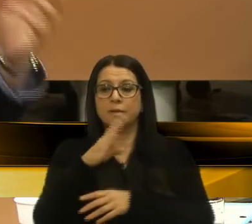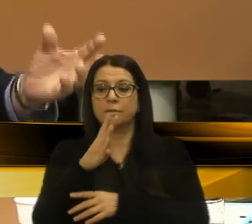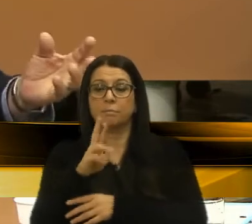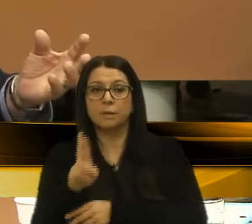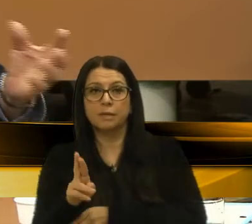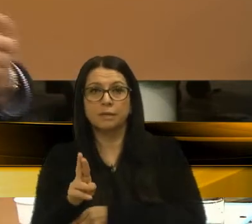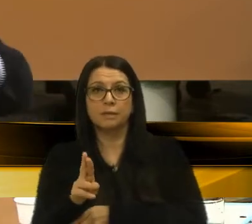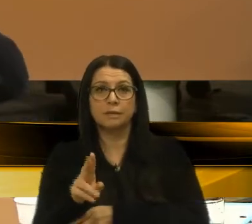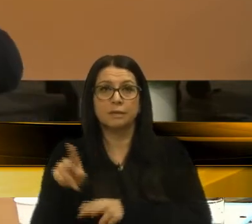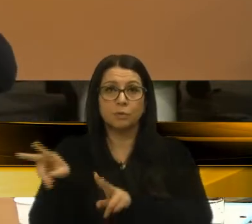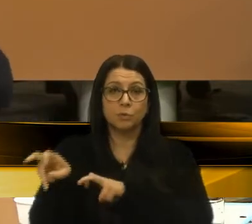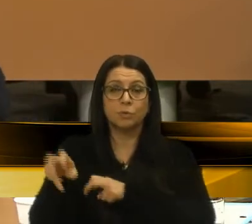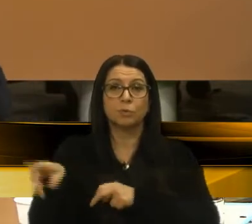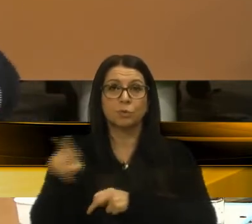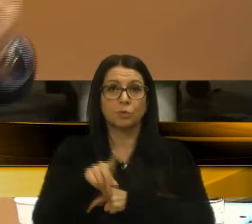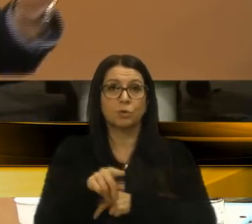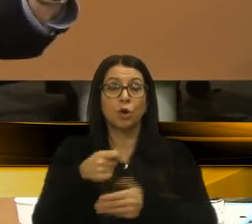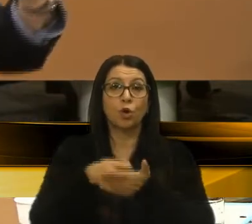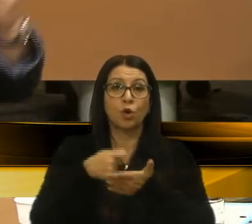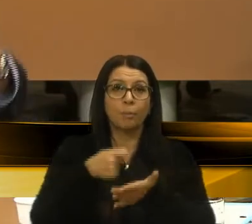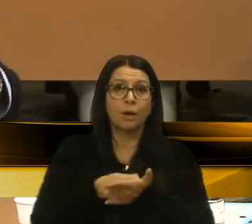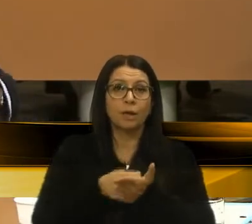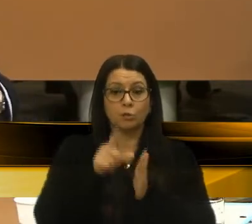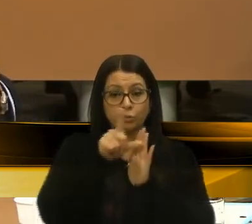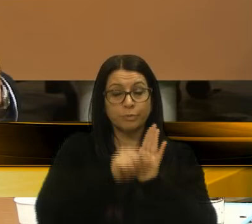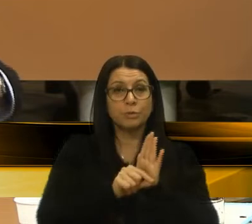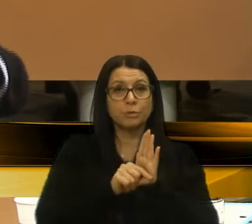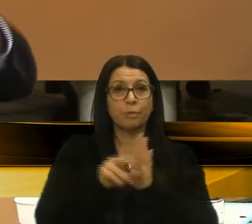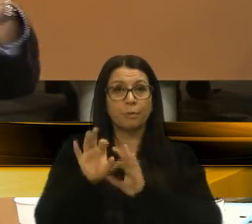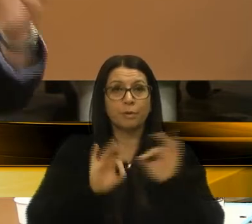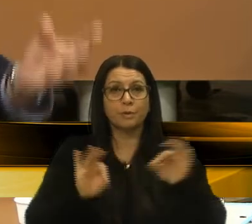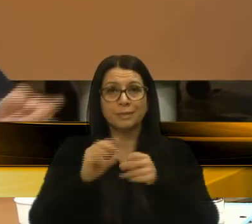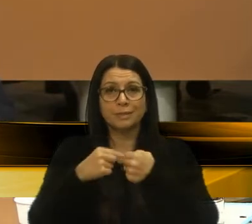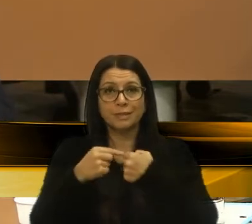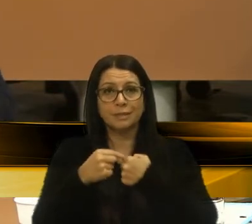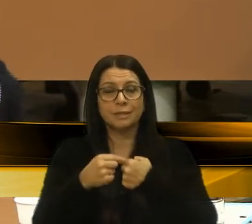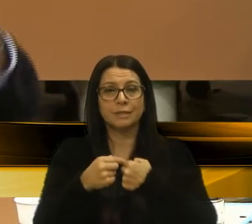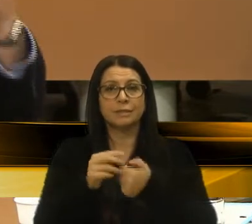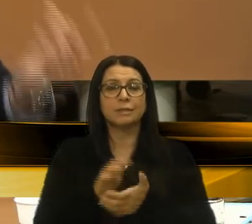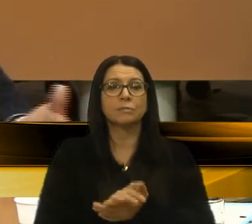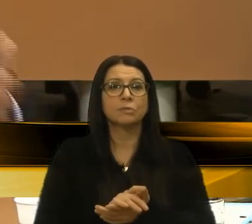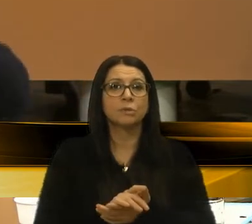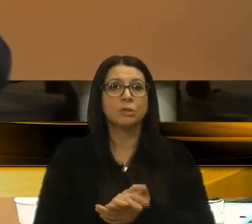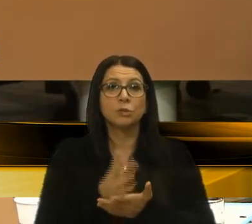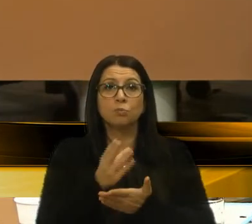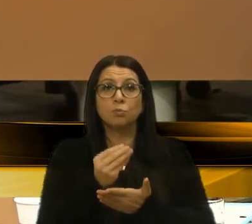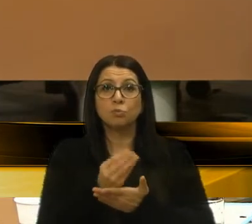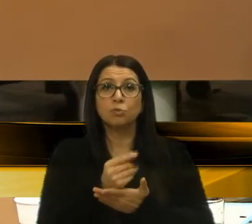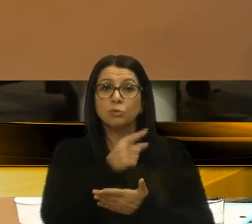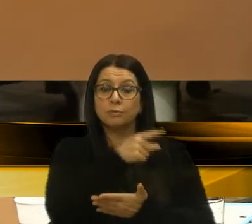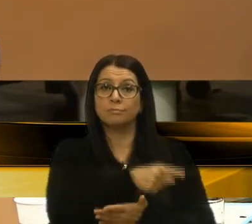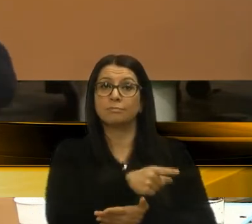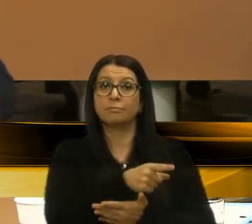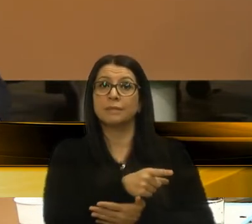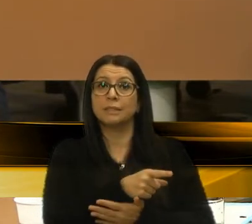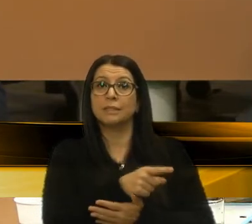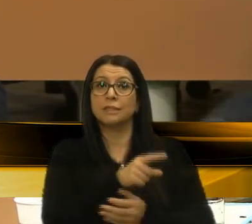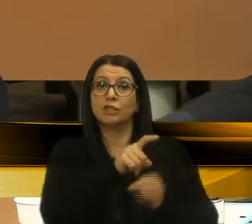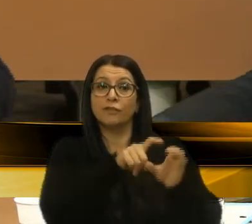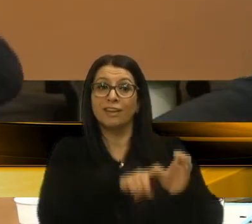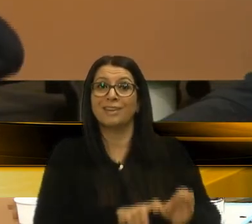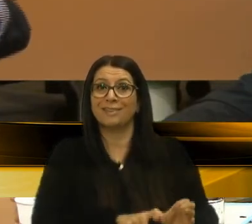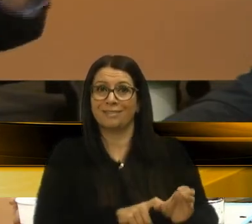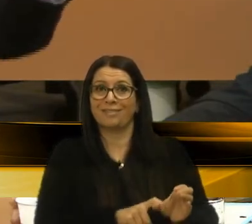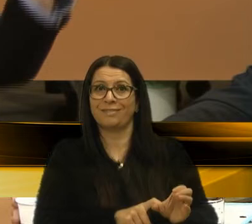que tanto cobraram a diminuição do plano diretor em costas, muitos estão ali devendo em dívida